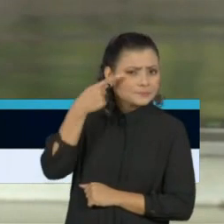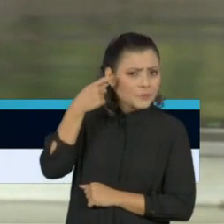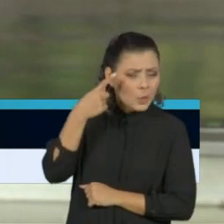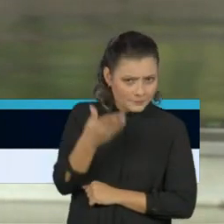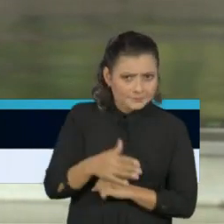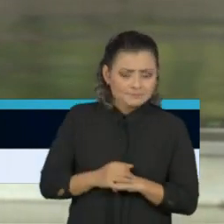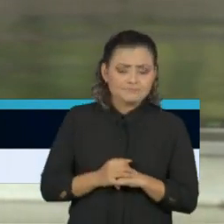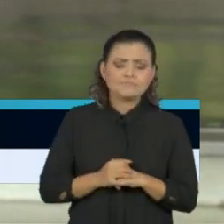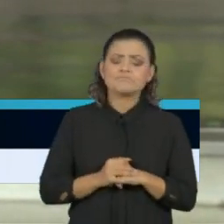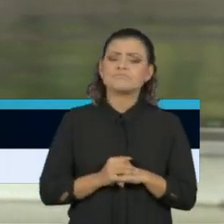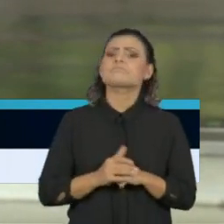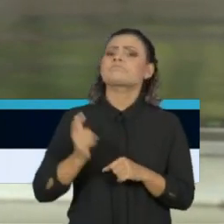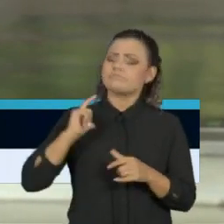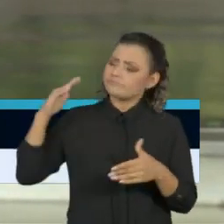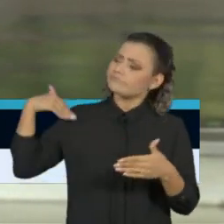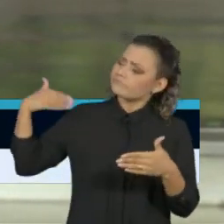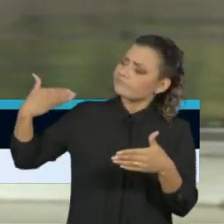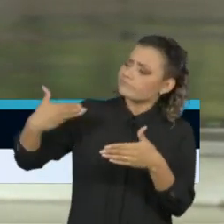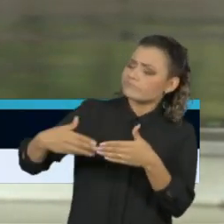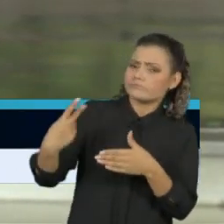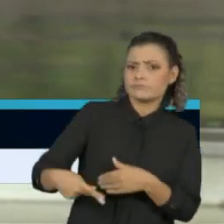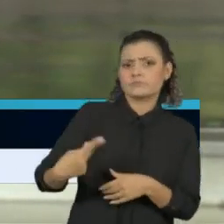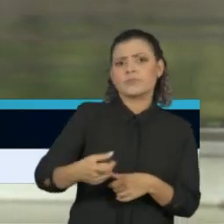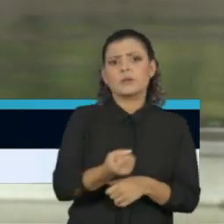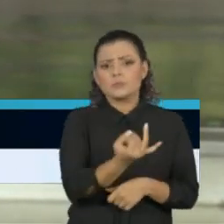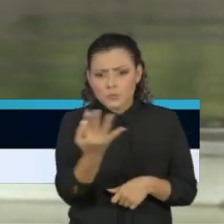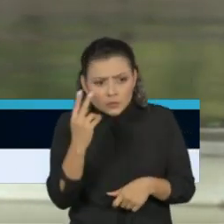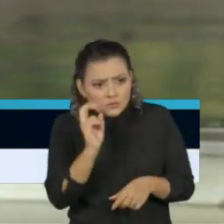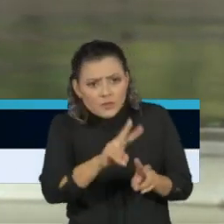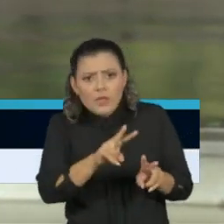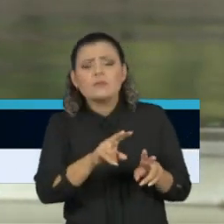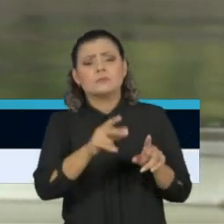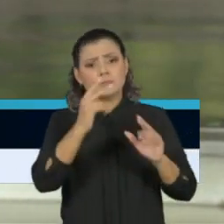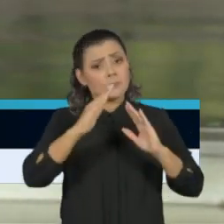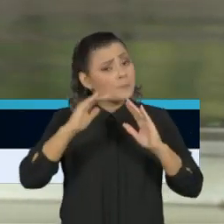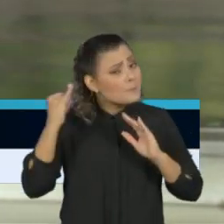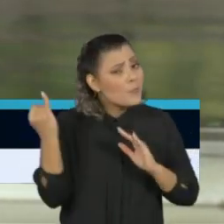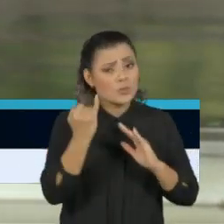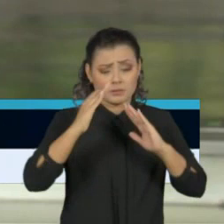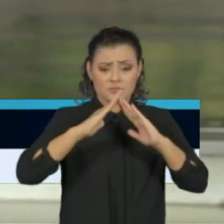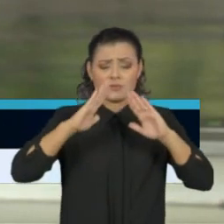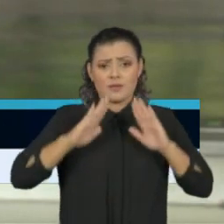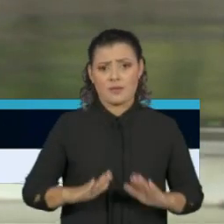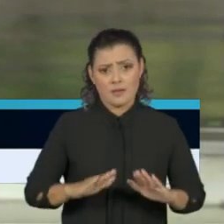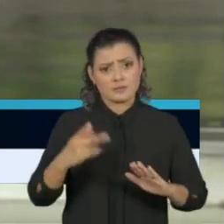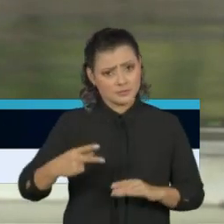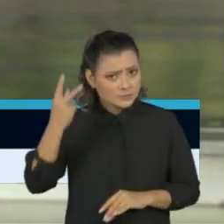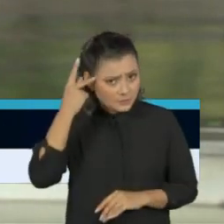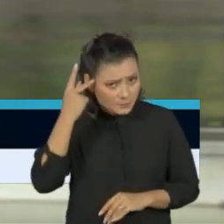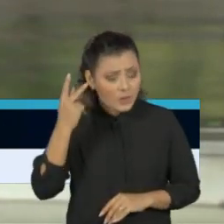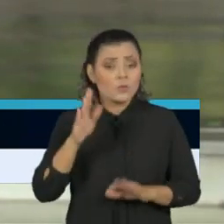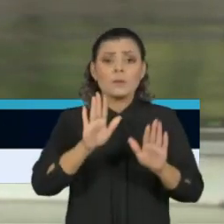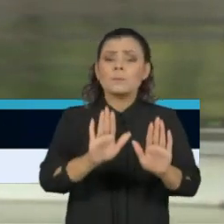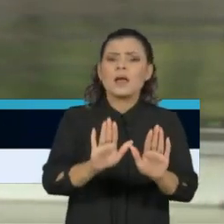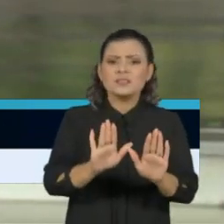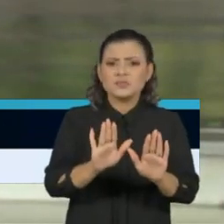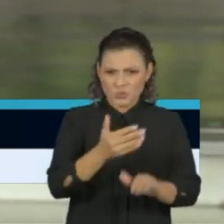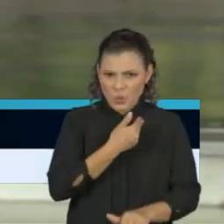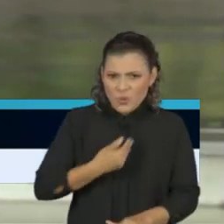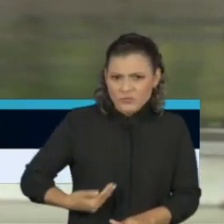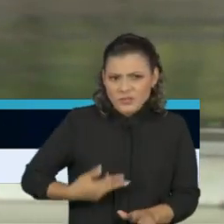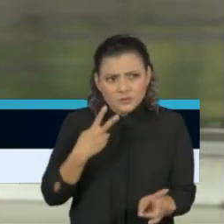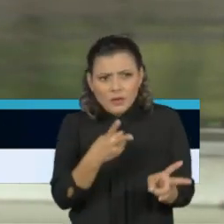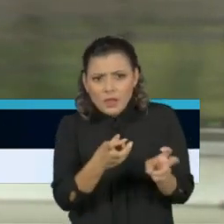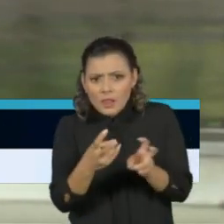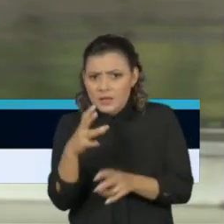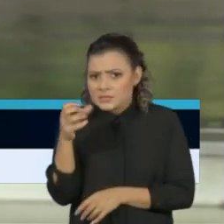destacando esses primeiros números de São Paulo, da importância das pessoas ficarem em casa, queria saber se o governo detectou na